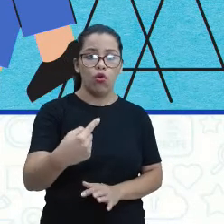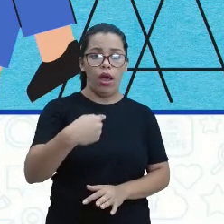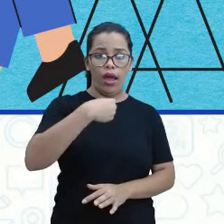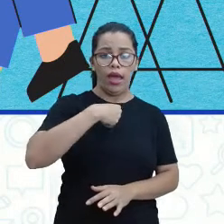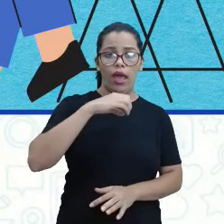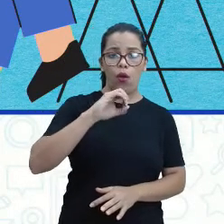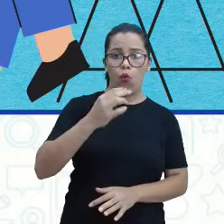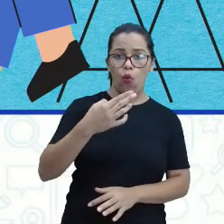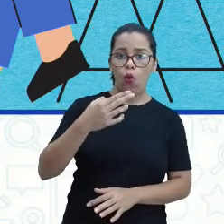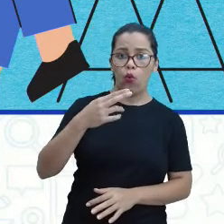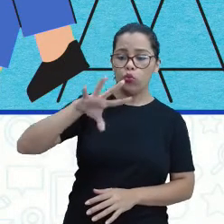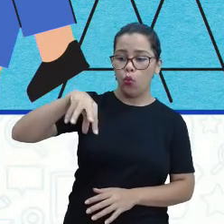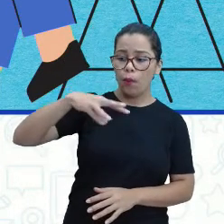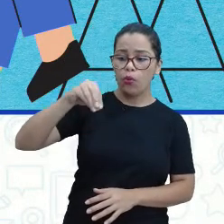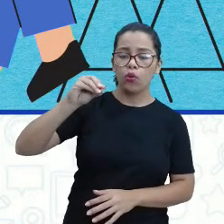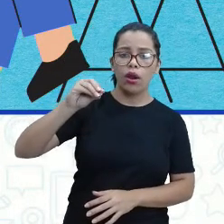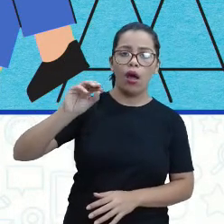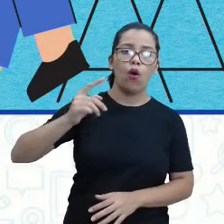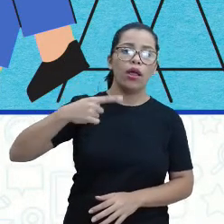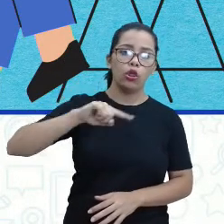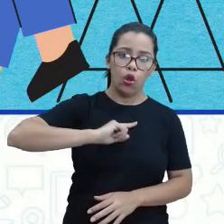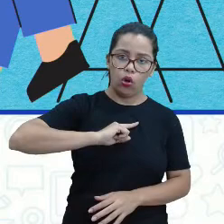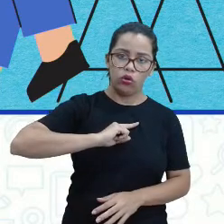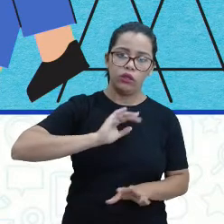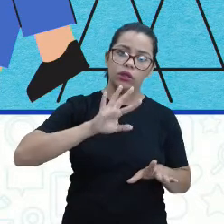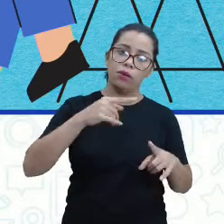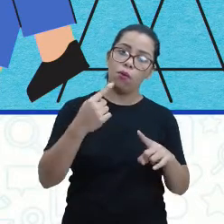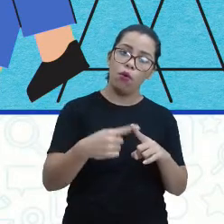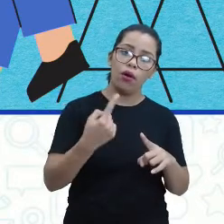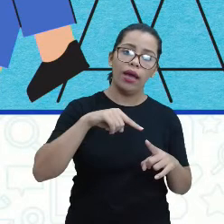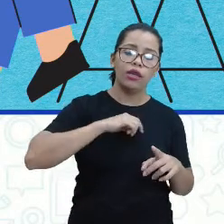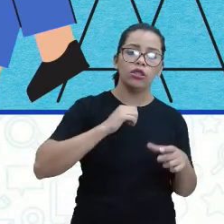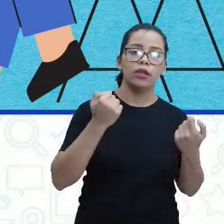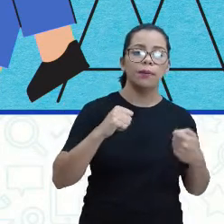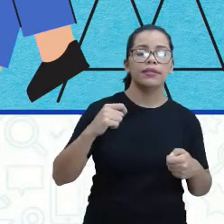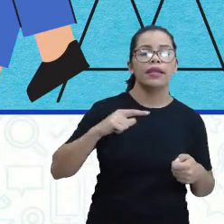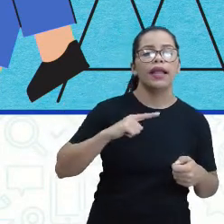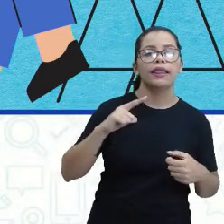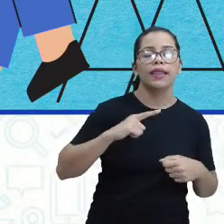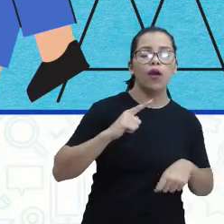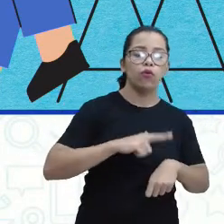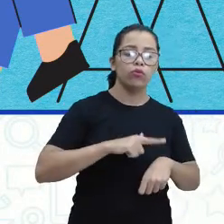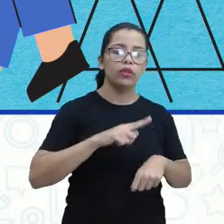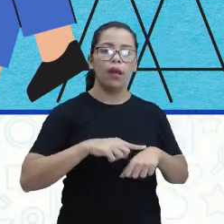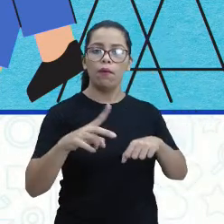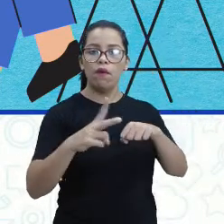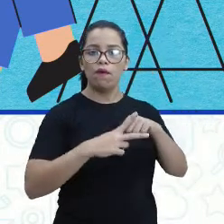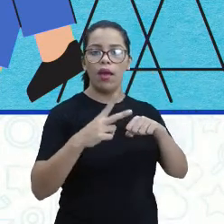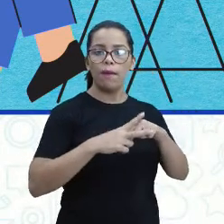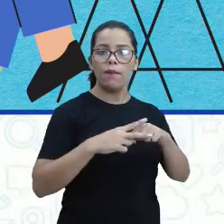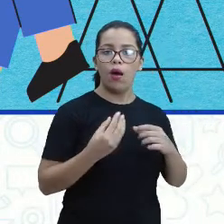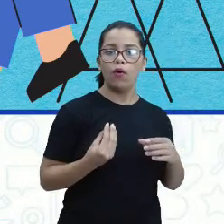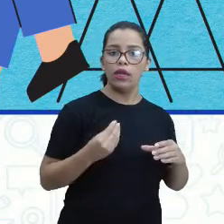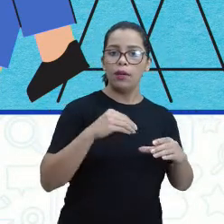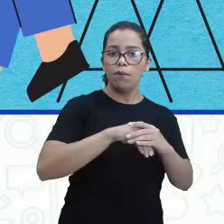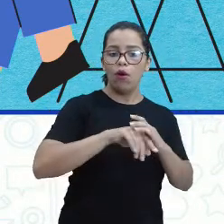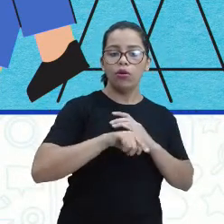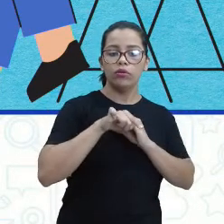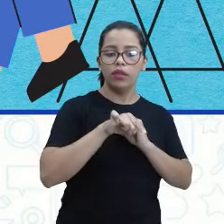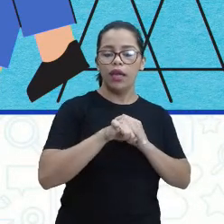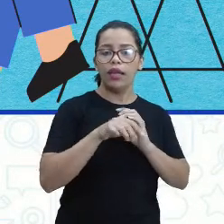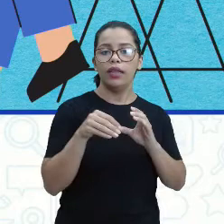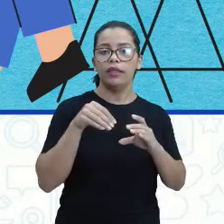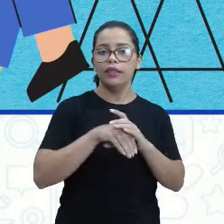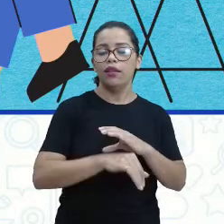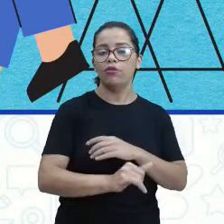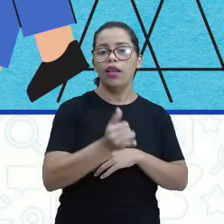plural, nós. Por quê? Porque a gente precisa de um tempo verbal que insira esse narrador personagem na história.